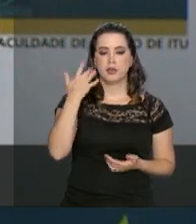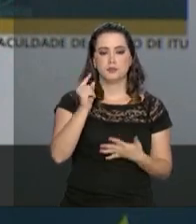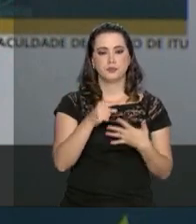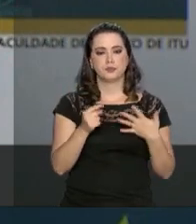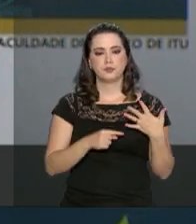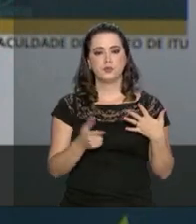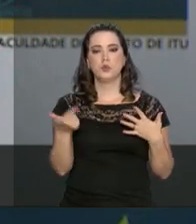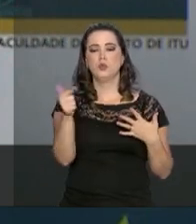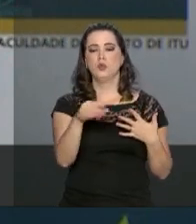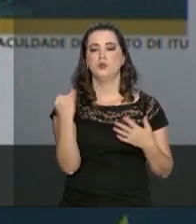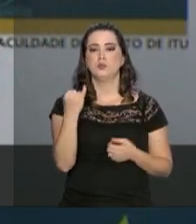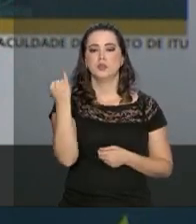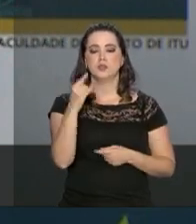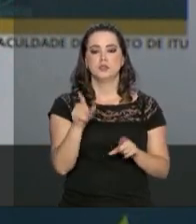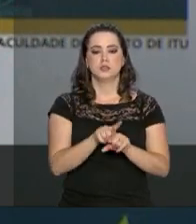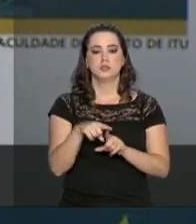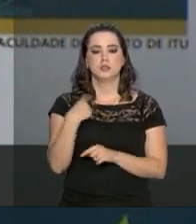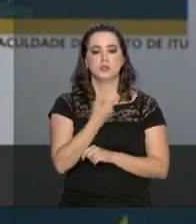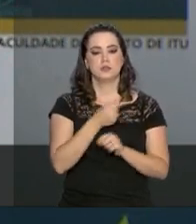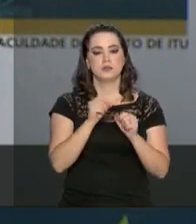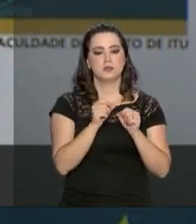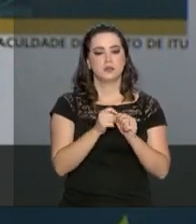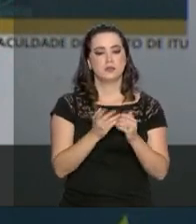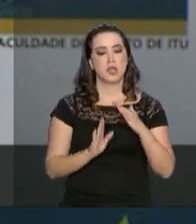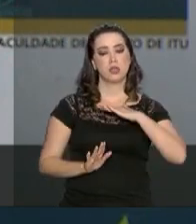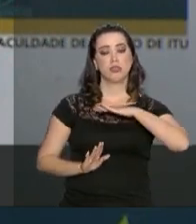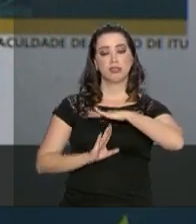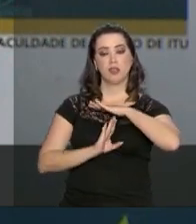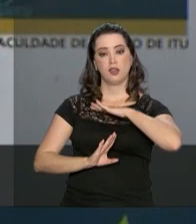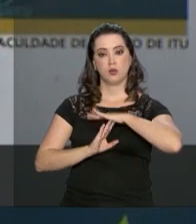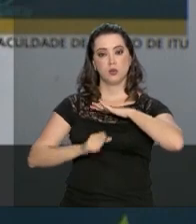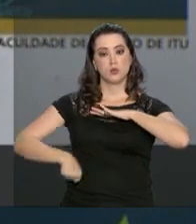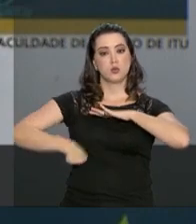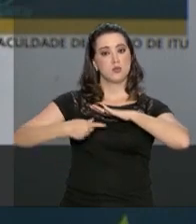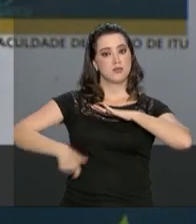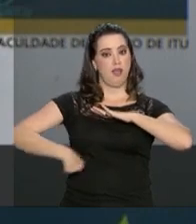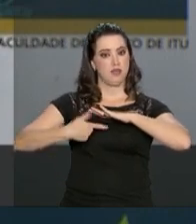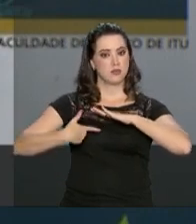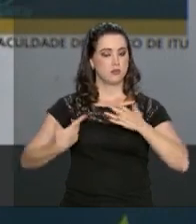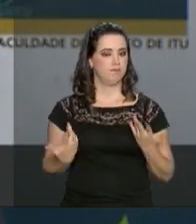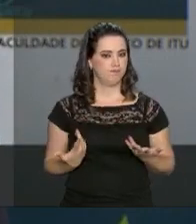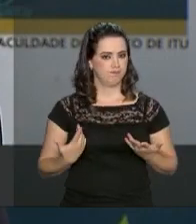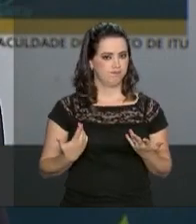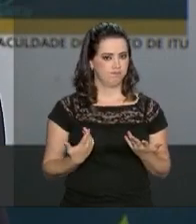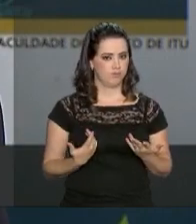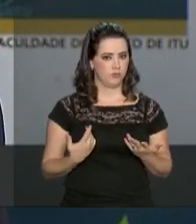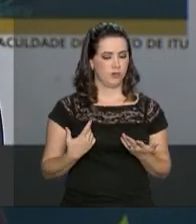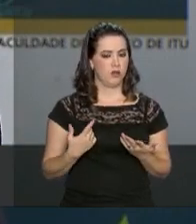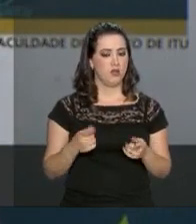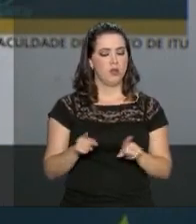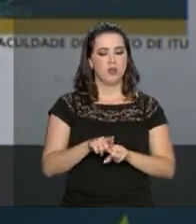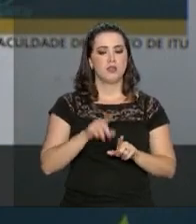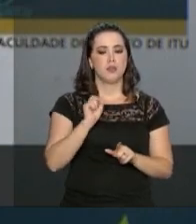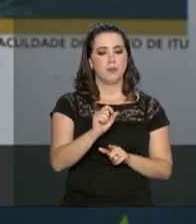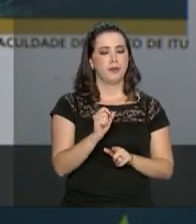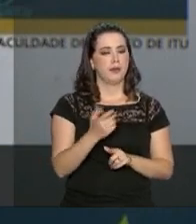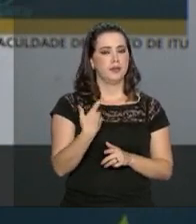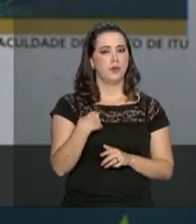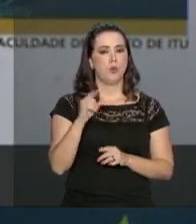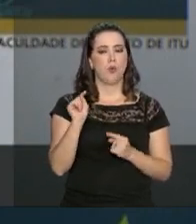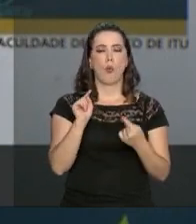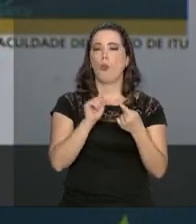Aí, outra coisa também importante que fizemos foi o chamado teto dos gastos públicos, partindo também de uma concepção muito